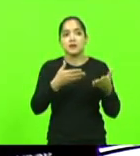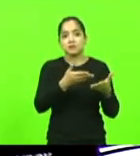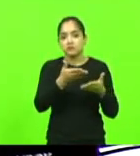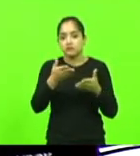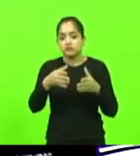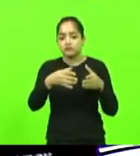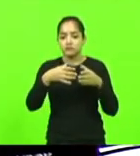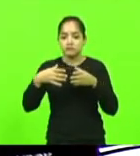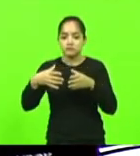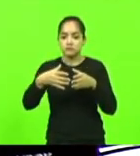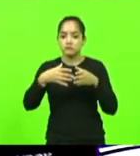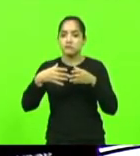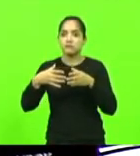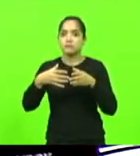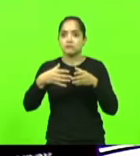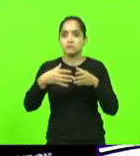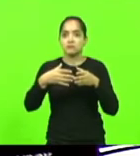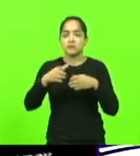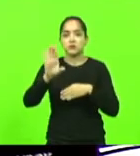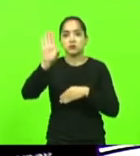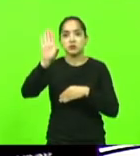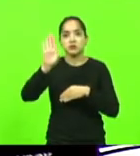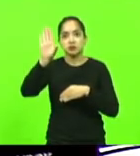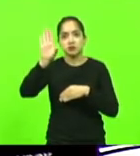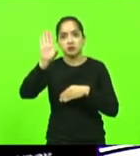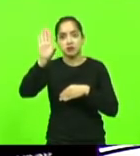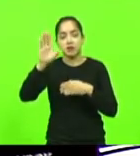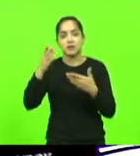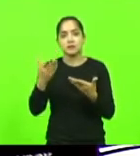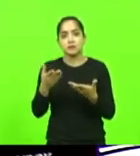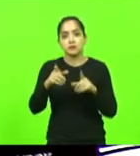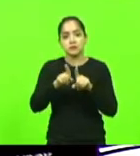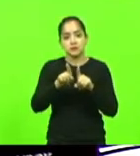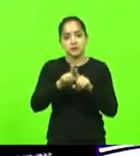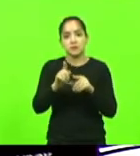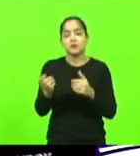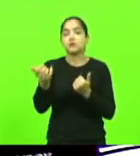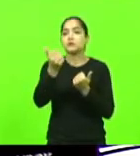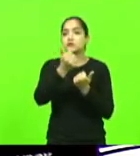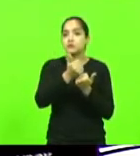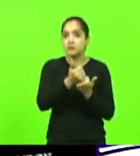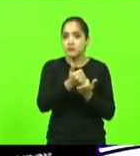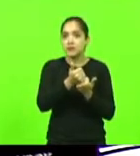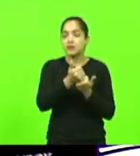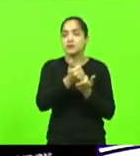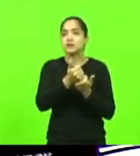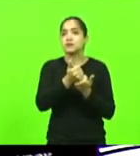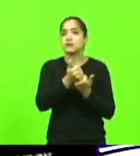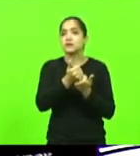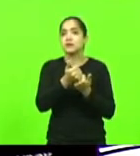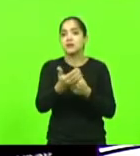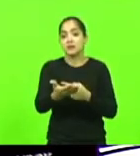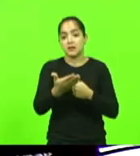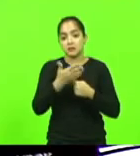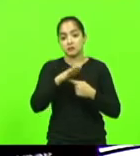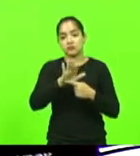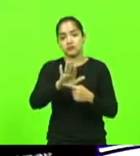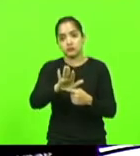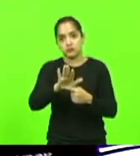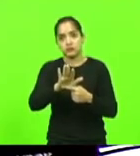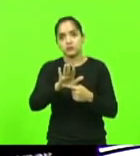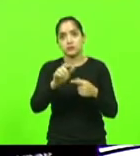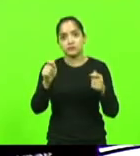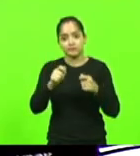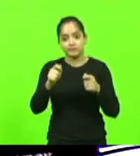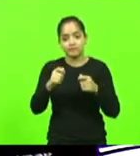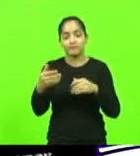conjunto de candidatos, e a soma dos suplentes é que faz com que nós possamos ter votos suficientes para vir a essa